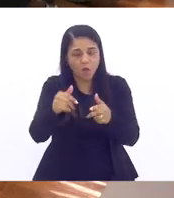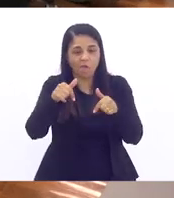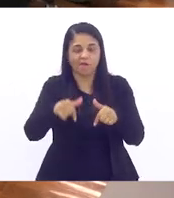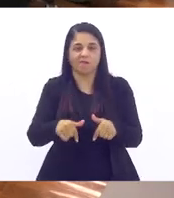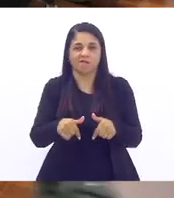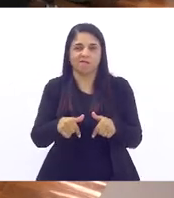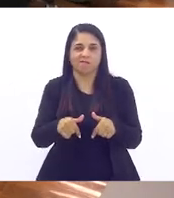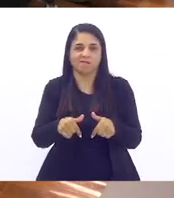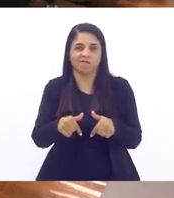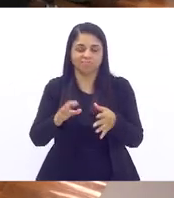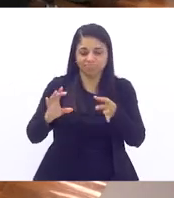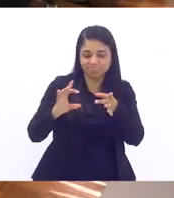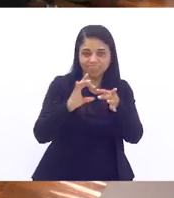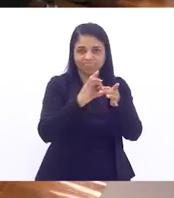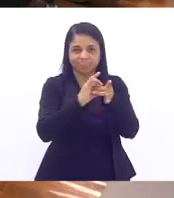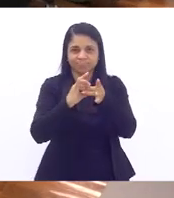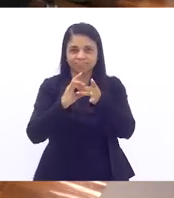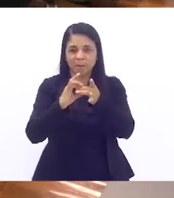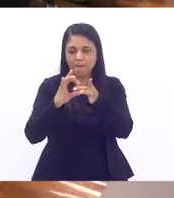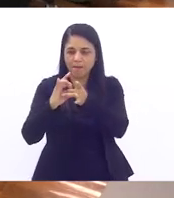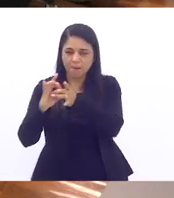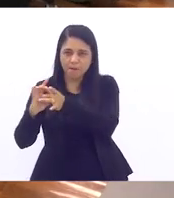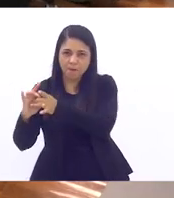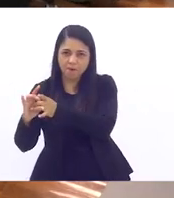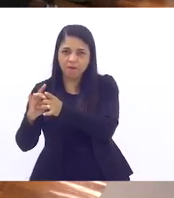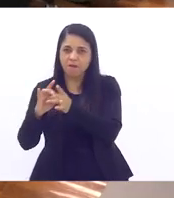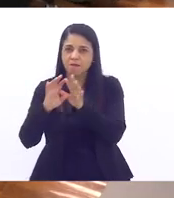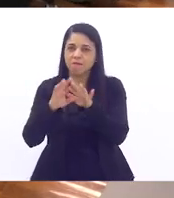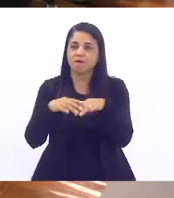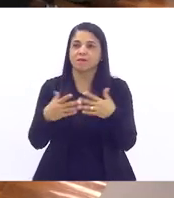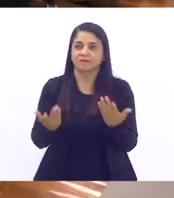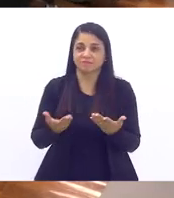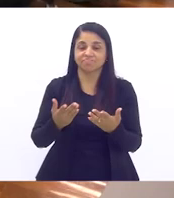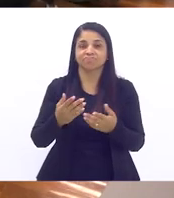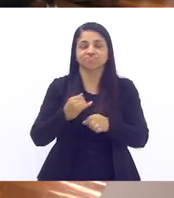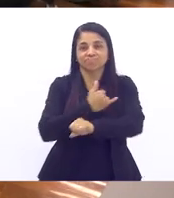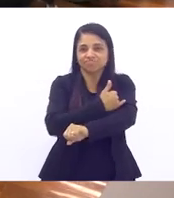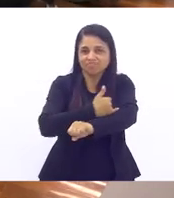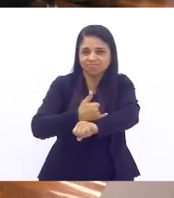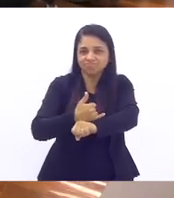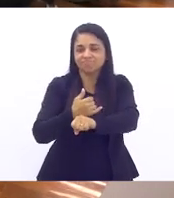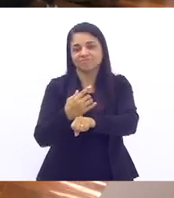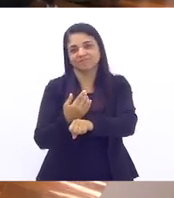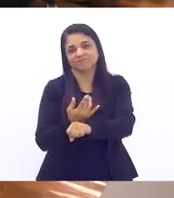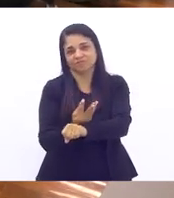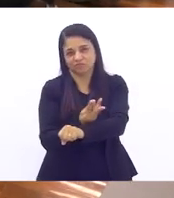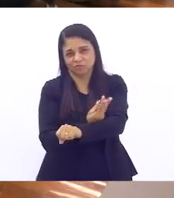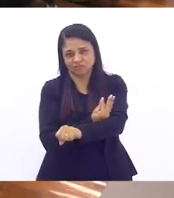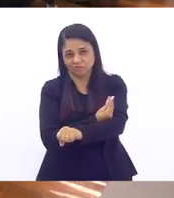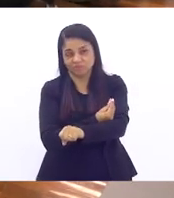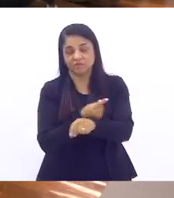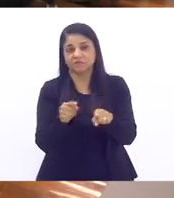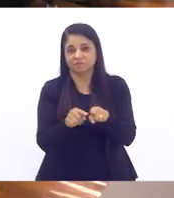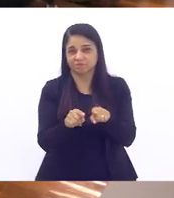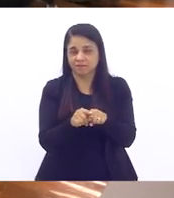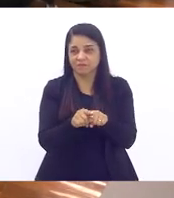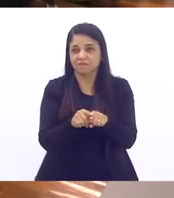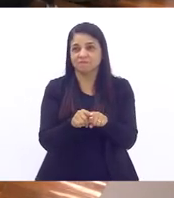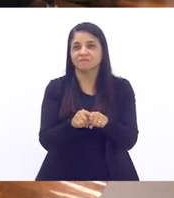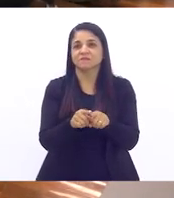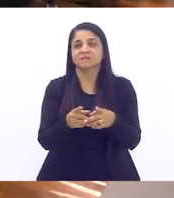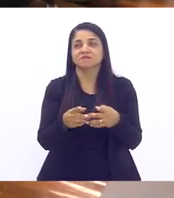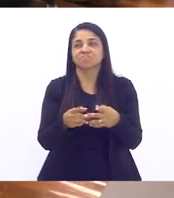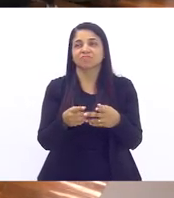corrente maior para rede em favor dos pacientes com epidemose bolhosa tá aqui o Ronald General Generoso também da cidade de